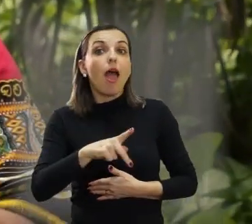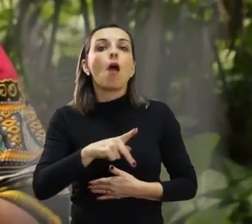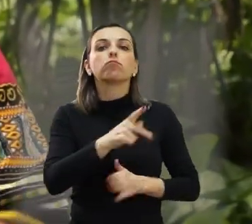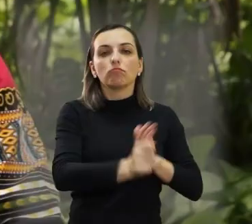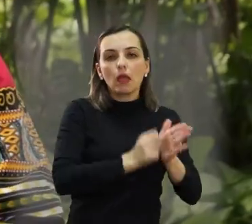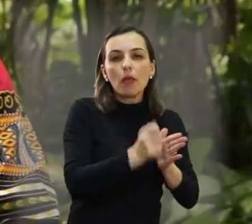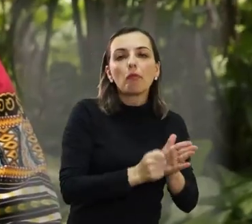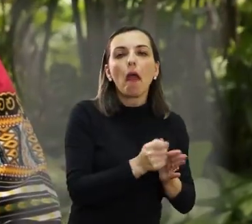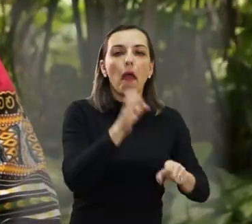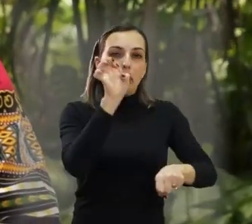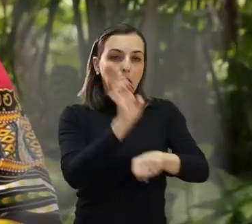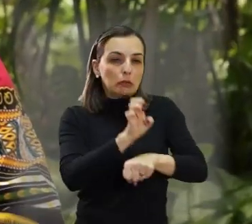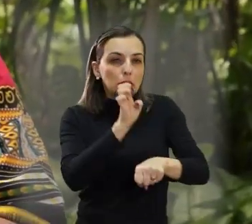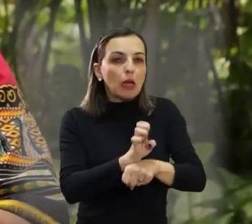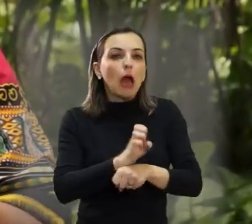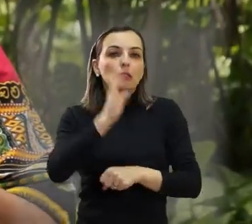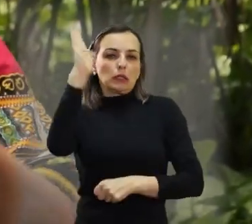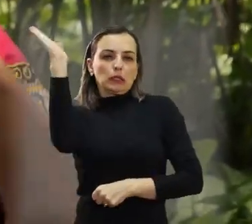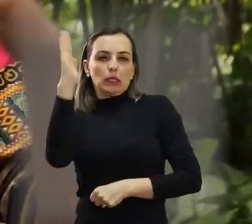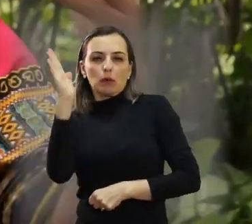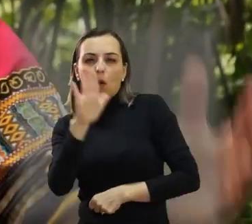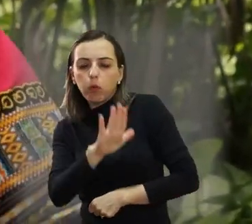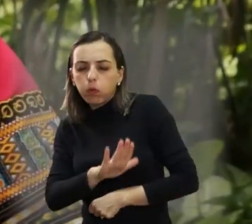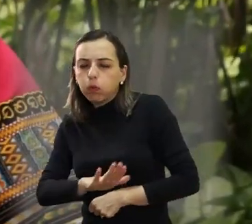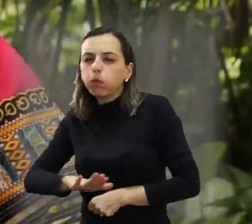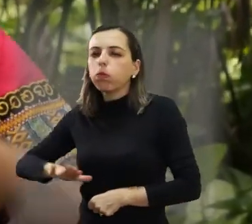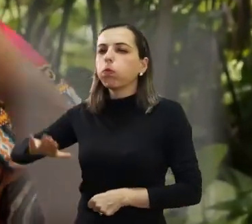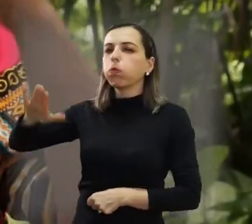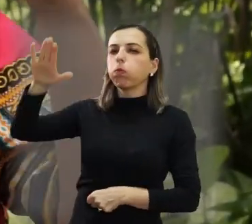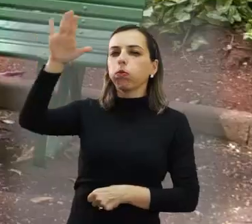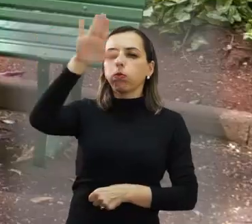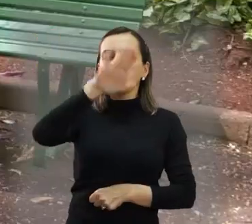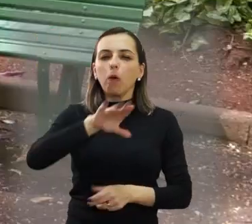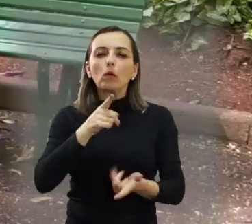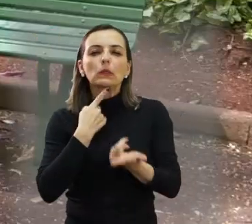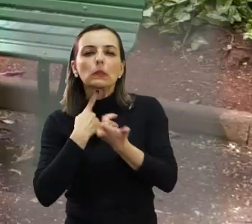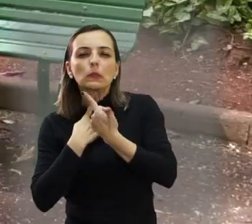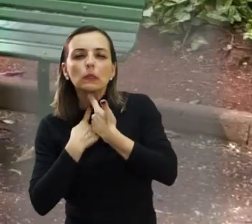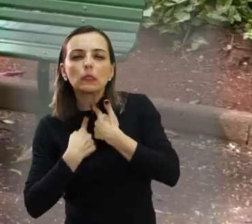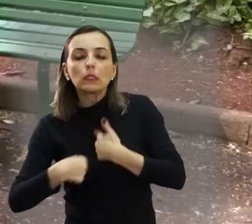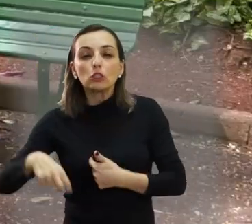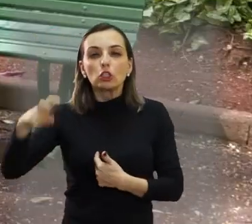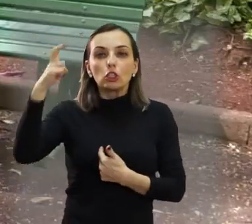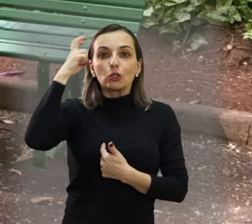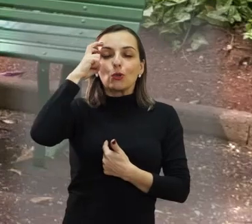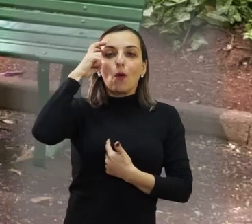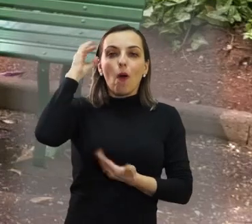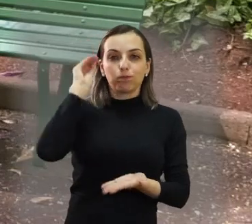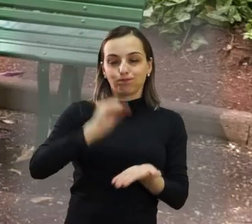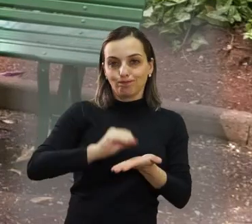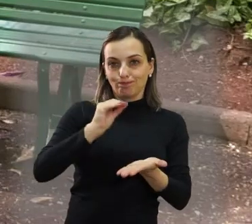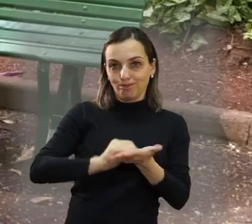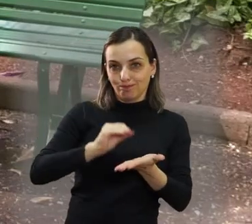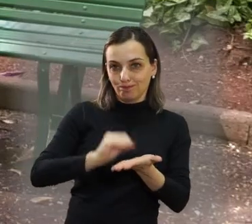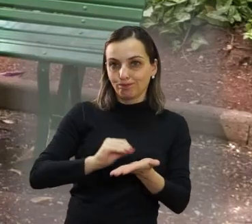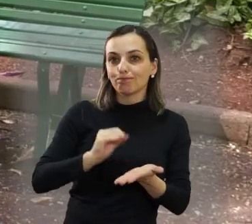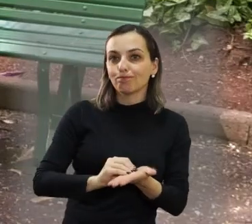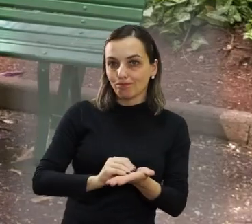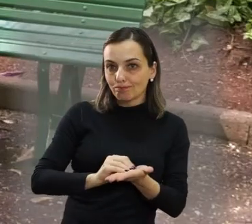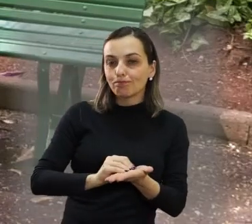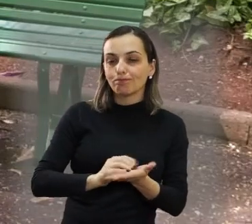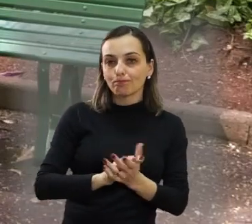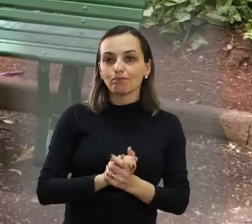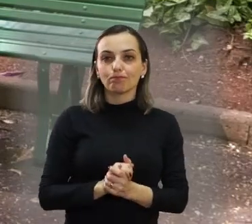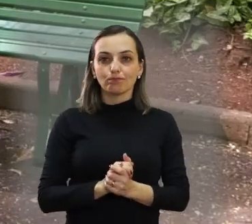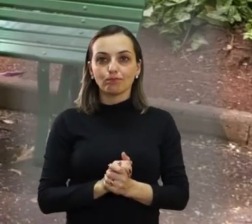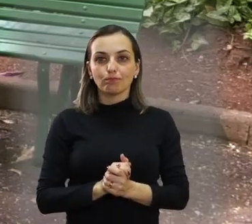de vontade, tanto a nível municipal, estadual, federal, de entender que a cultura é o que